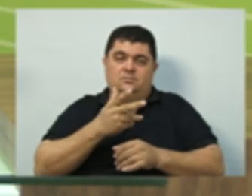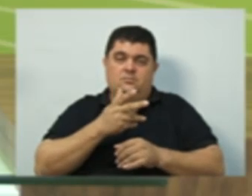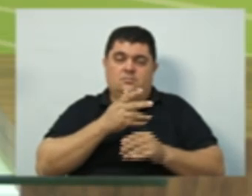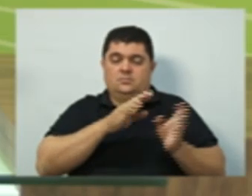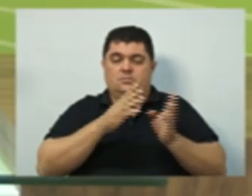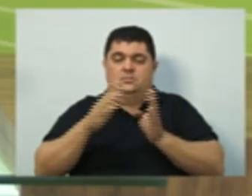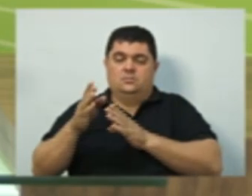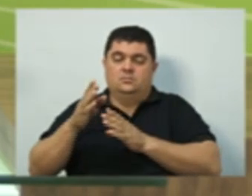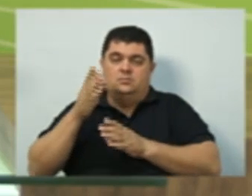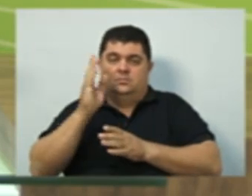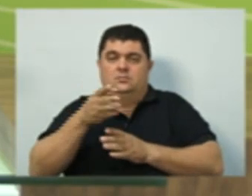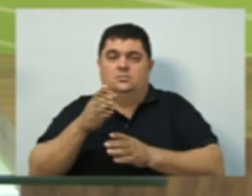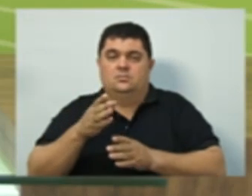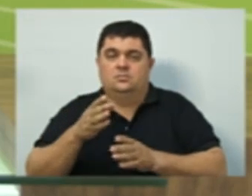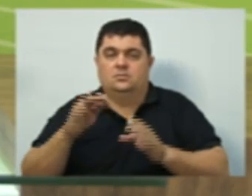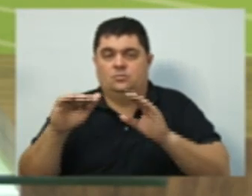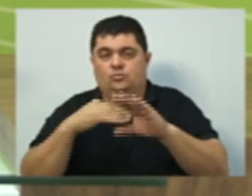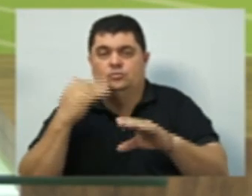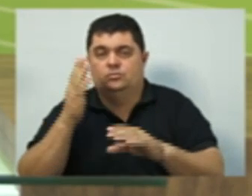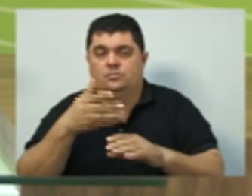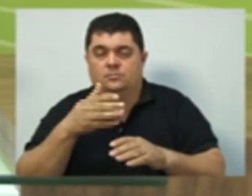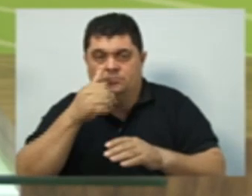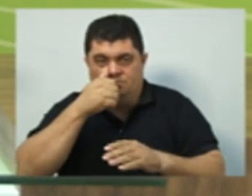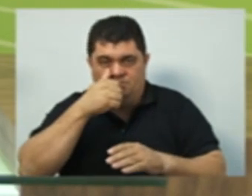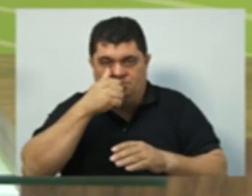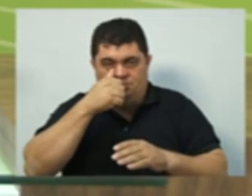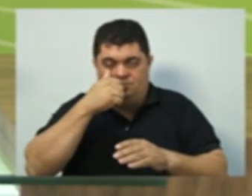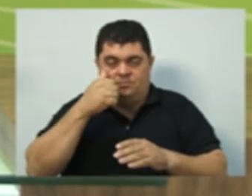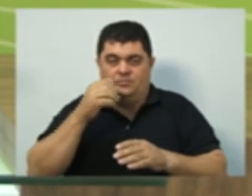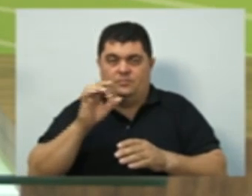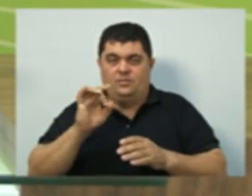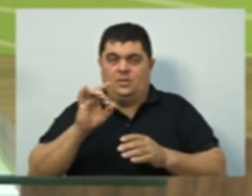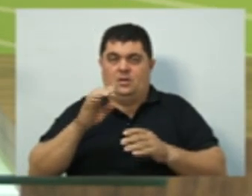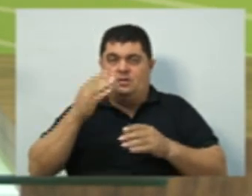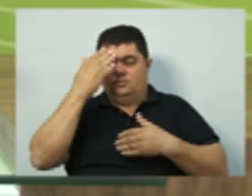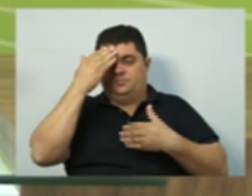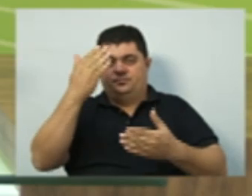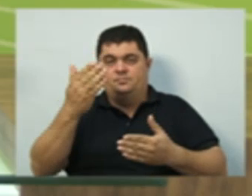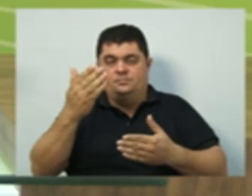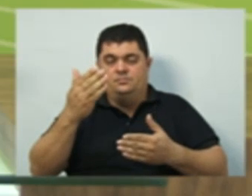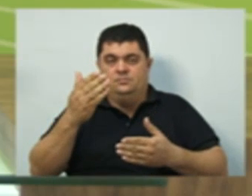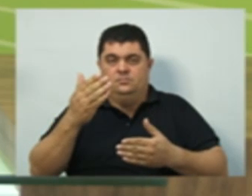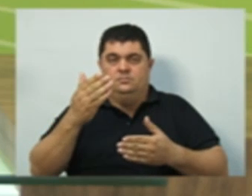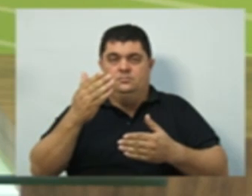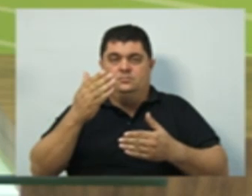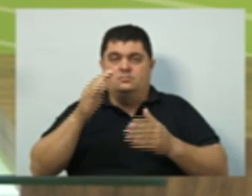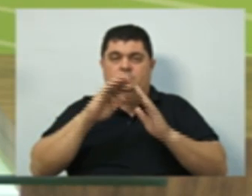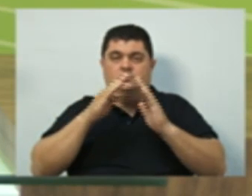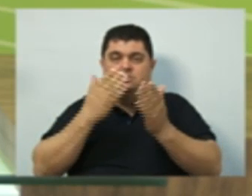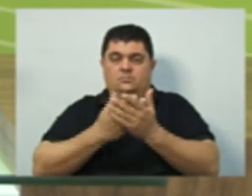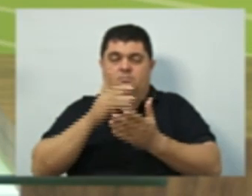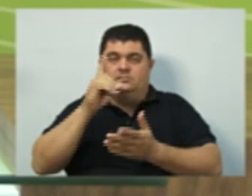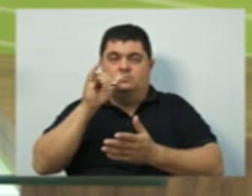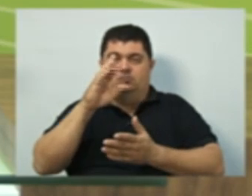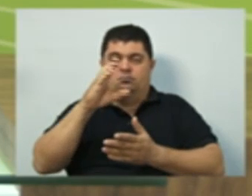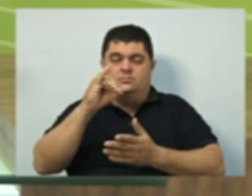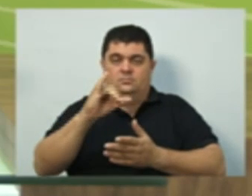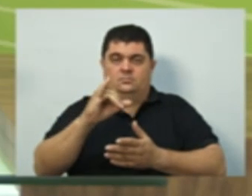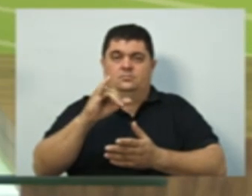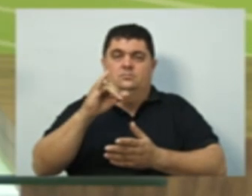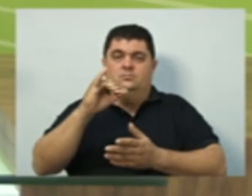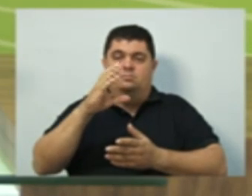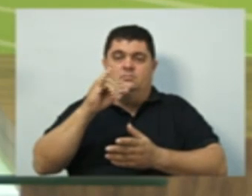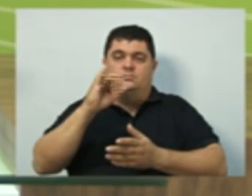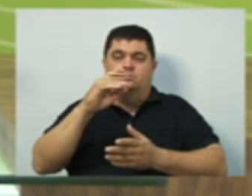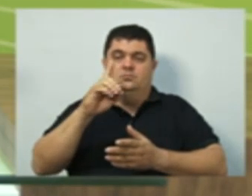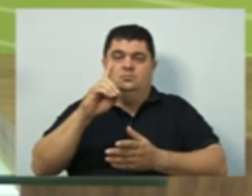professor responder, às vezes chega a resposta. Então só nesse momento, agradecer o pessoal aqui da escola Darcida Silveira, o Clisson tá lembrando